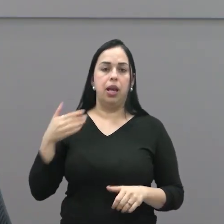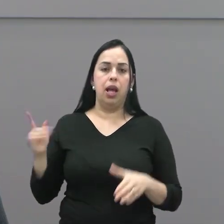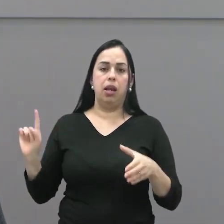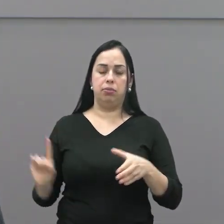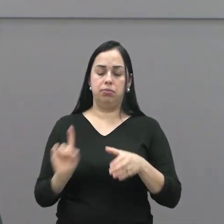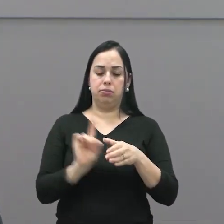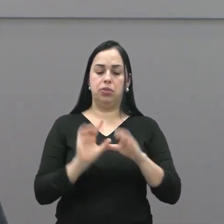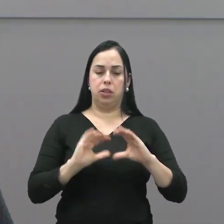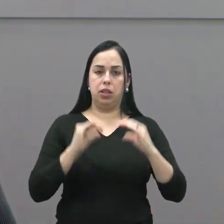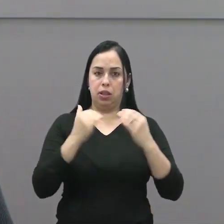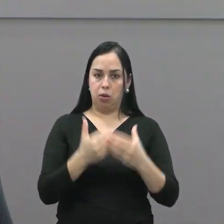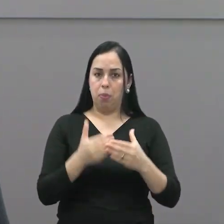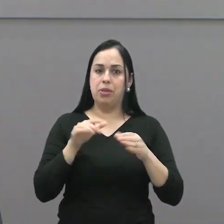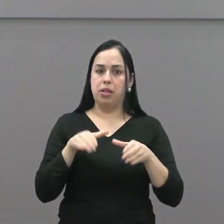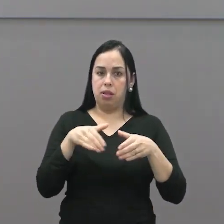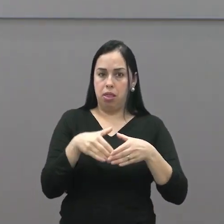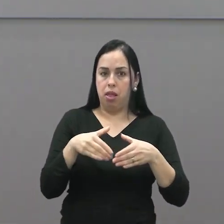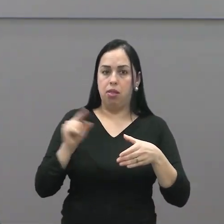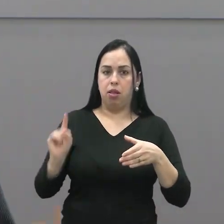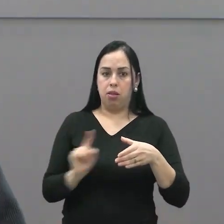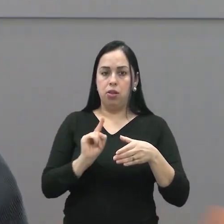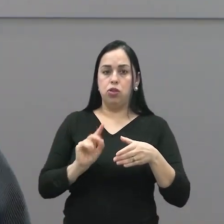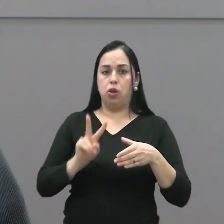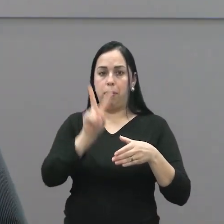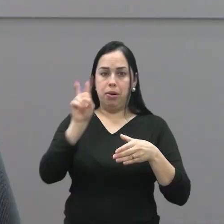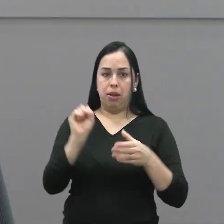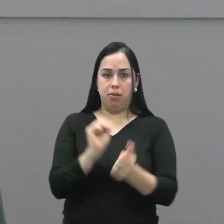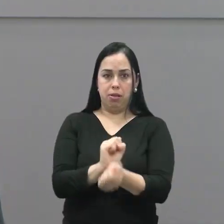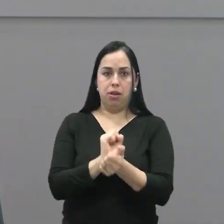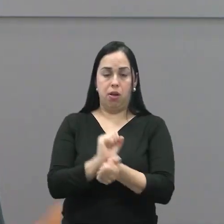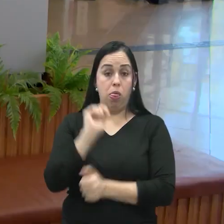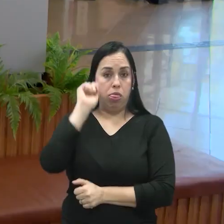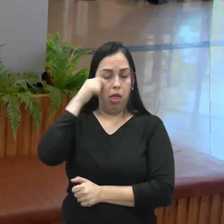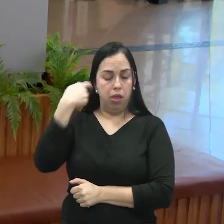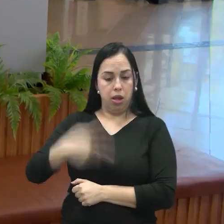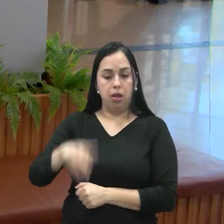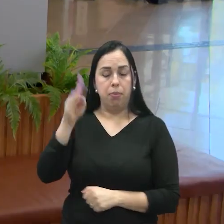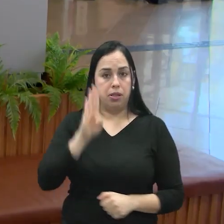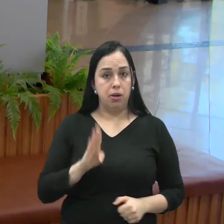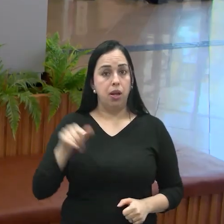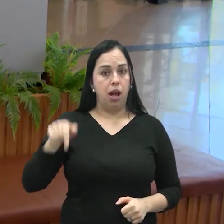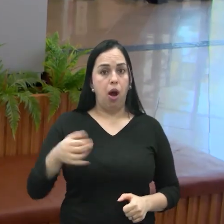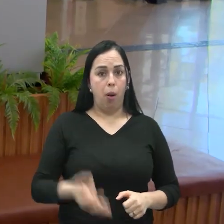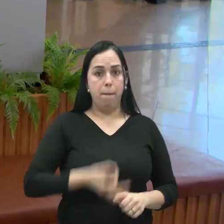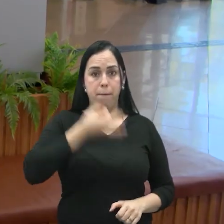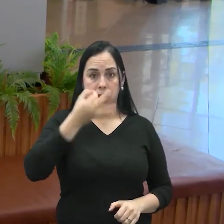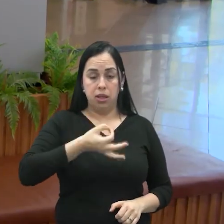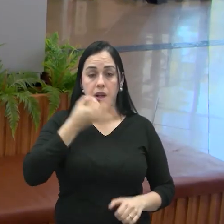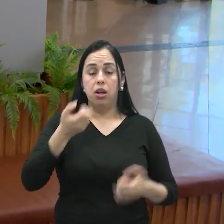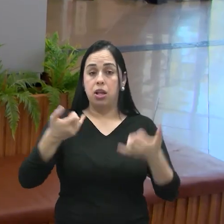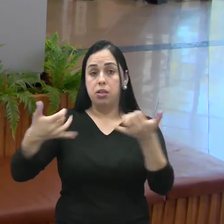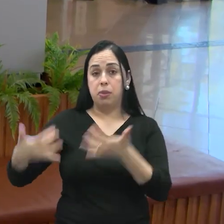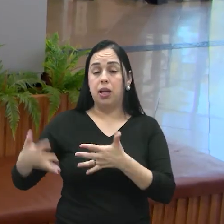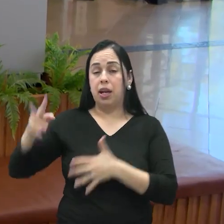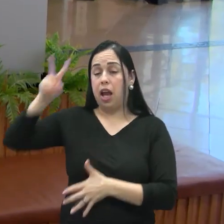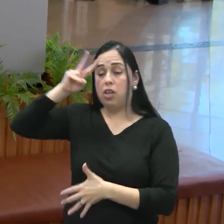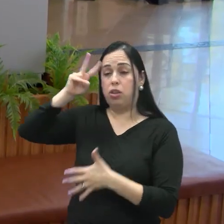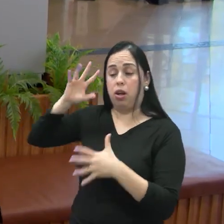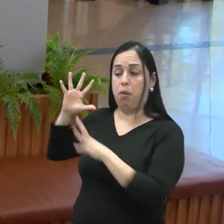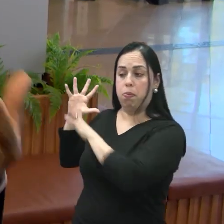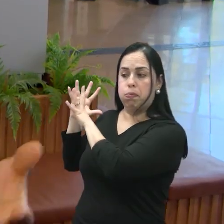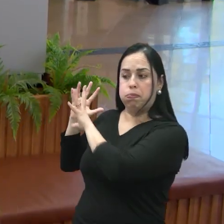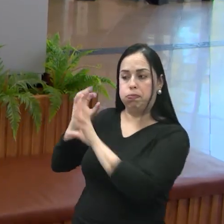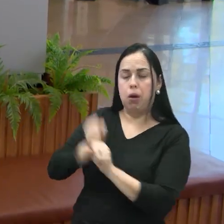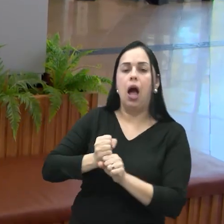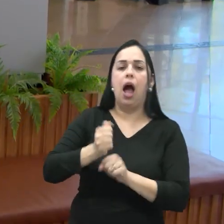é membro da Comissão da Verdade sobre a Escravidão Negra no Brasil. Segundo ele, a herança histórica da